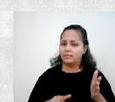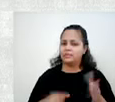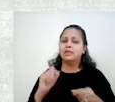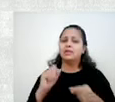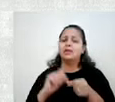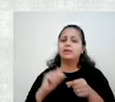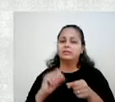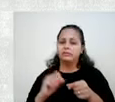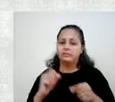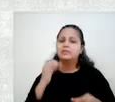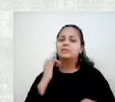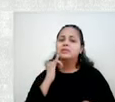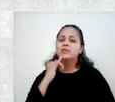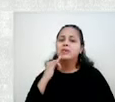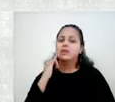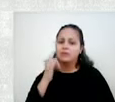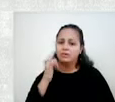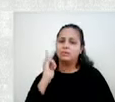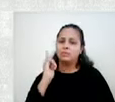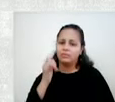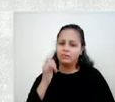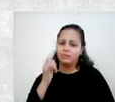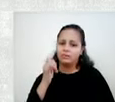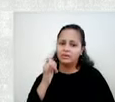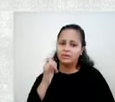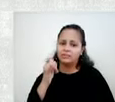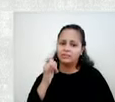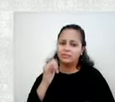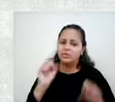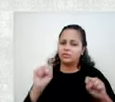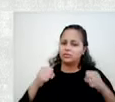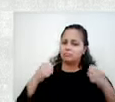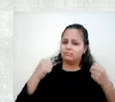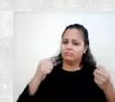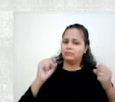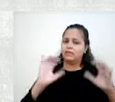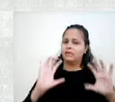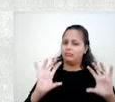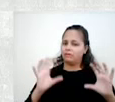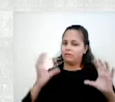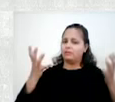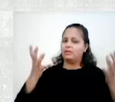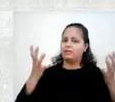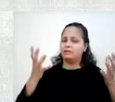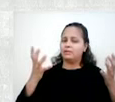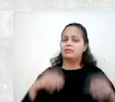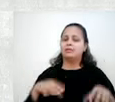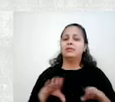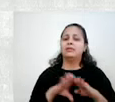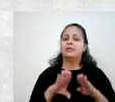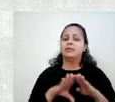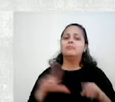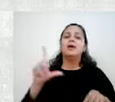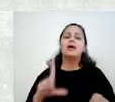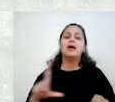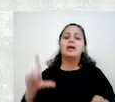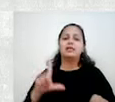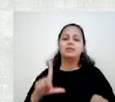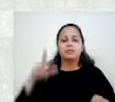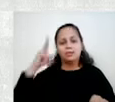feitos são contados, ok? E a sua bravura é celebrada. Também a